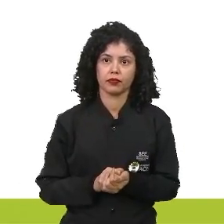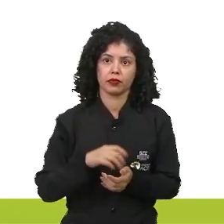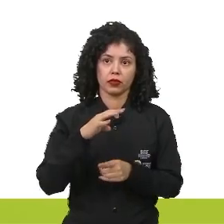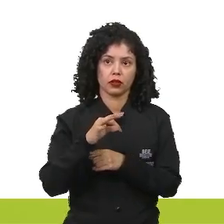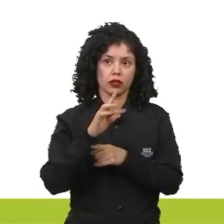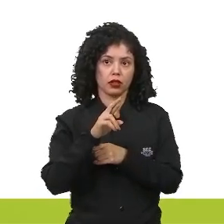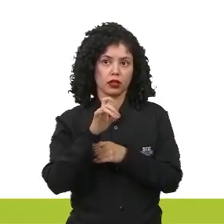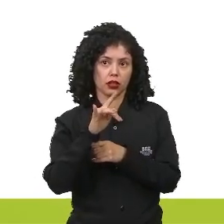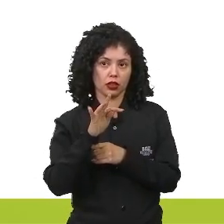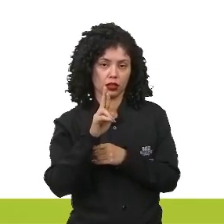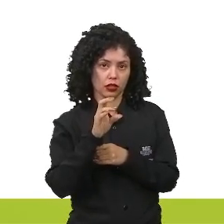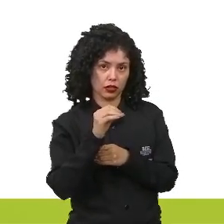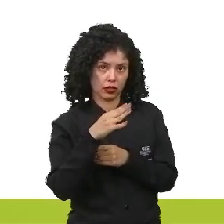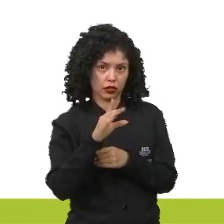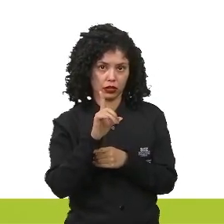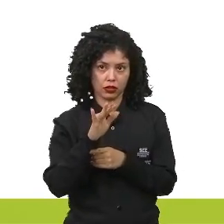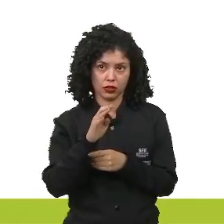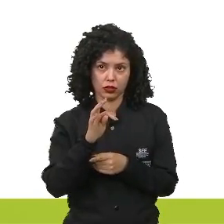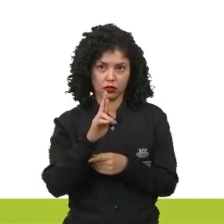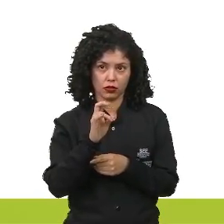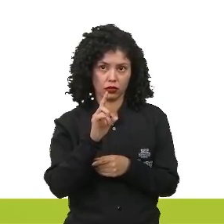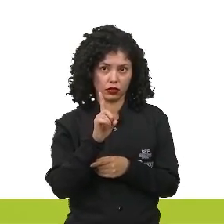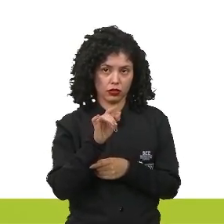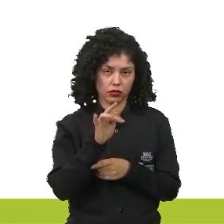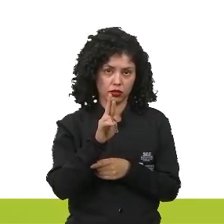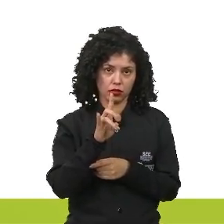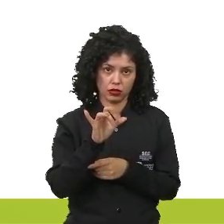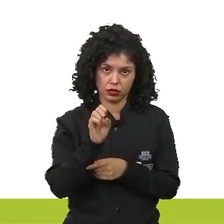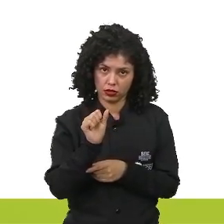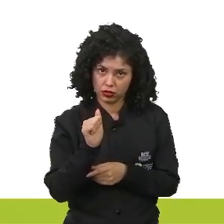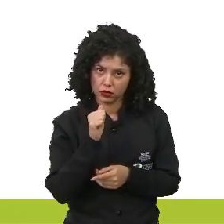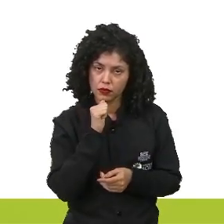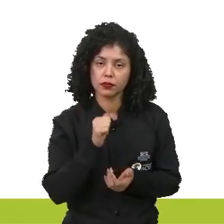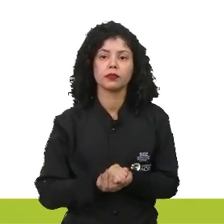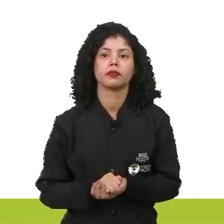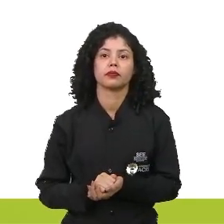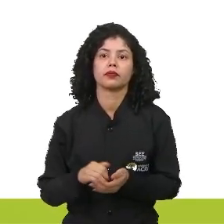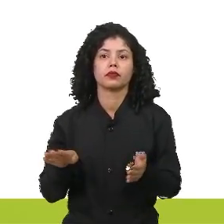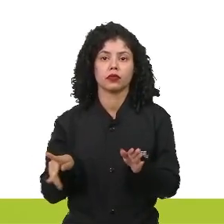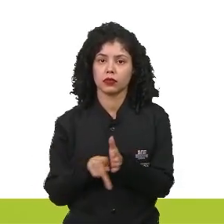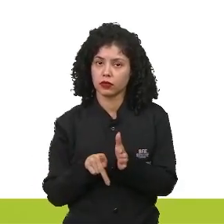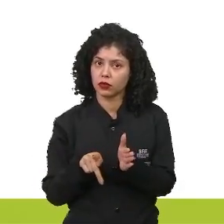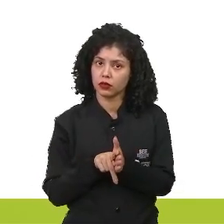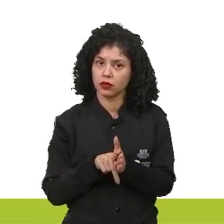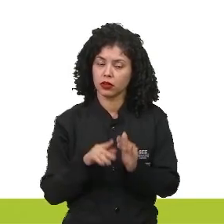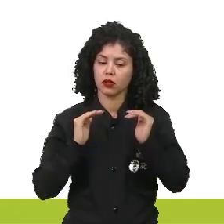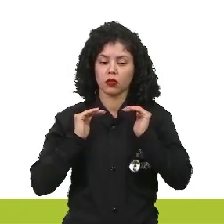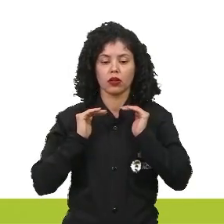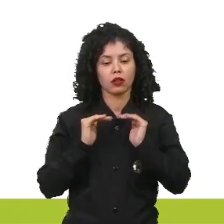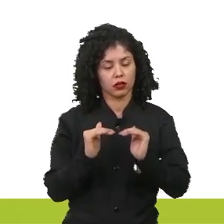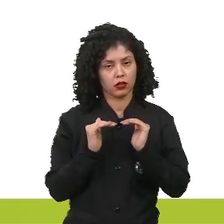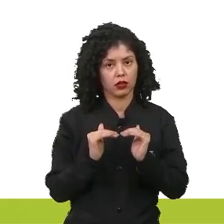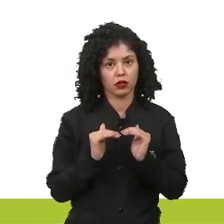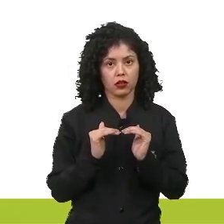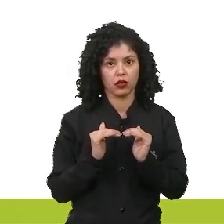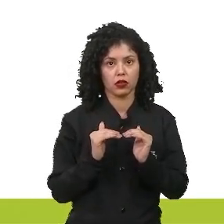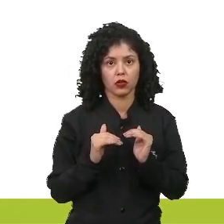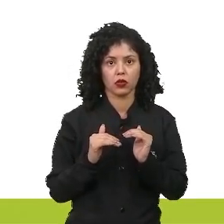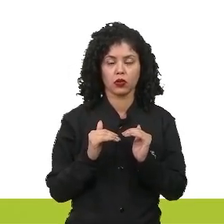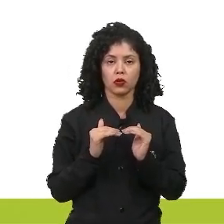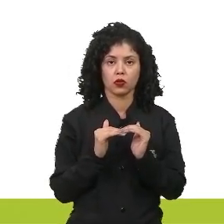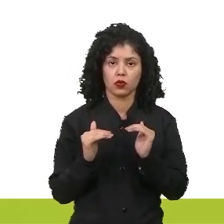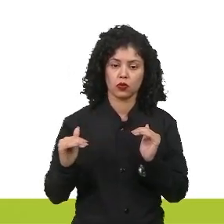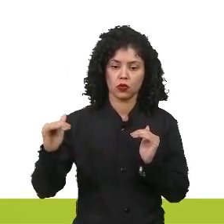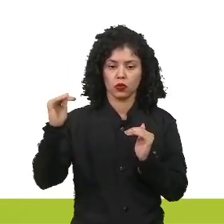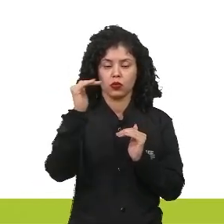gente lembra que desde 1494 ficou estabelecida uma linha ali, onde tudo que estava mais